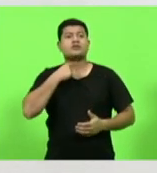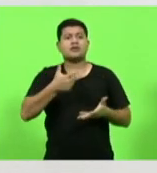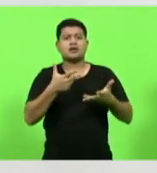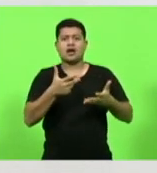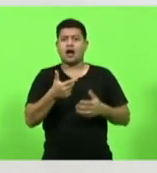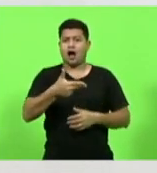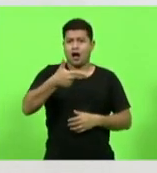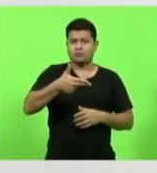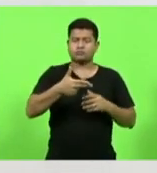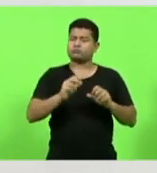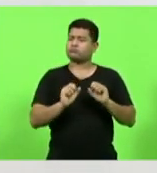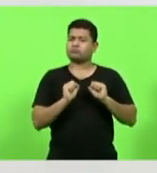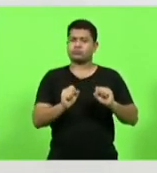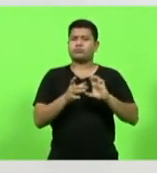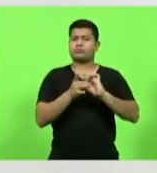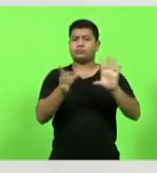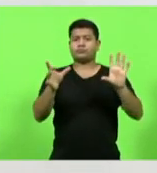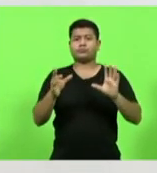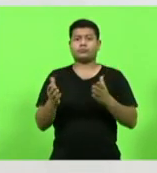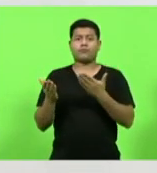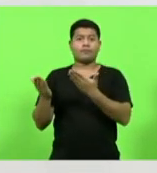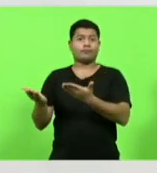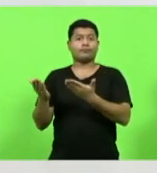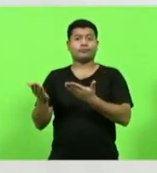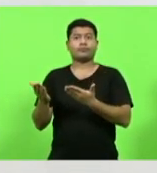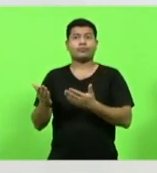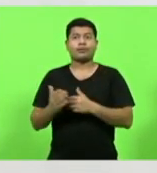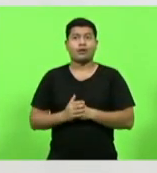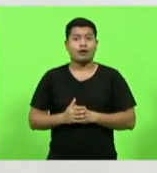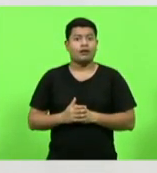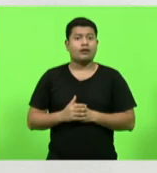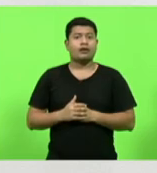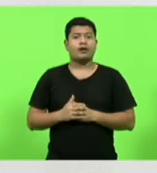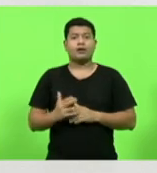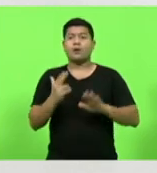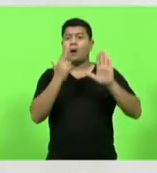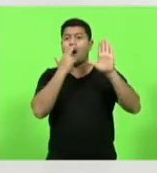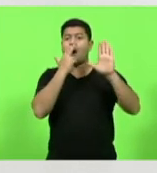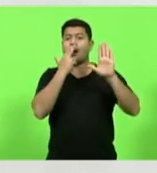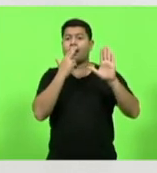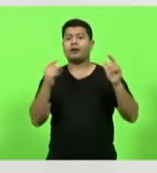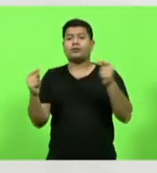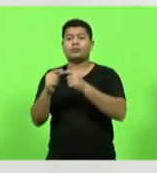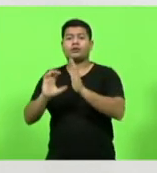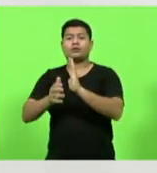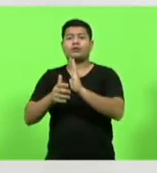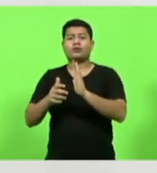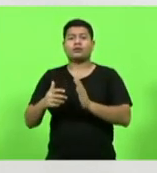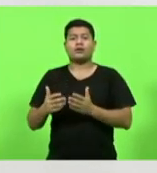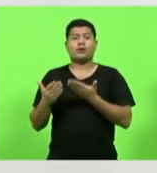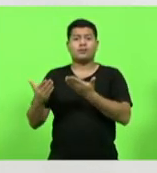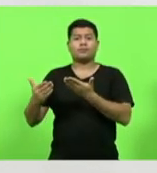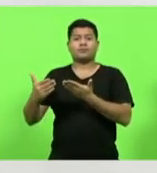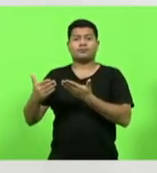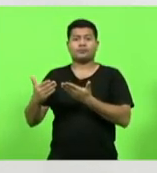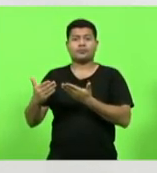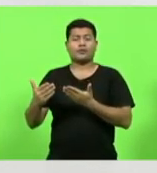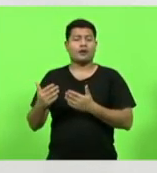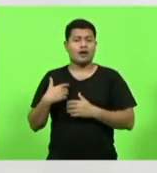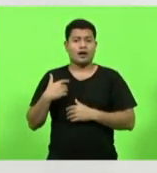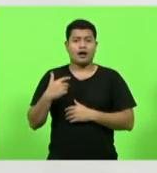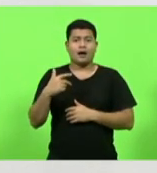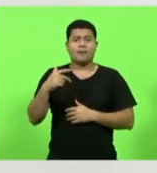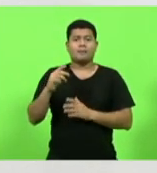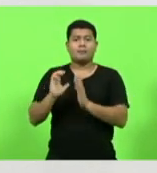Socialista dos Trabalhadores Alemães. Mas é o Bolsonaro que é nazista. É